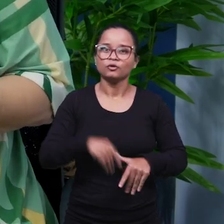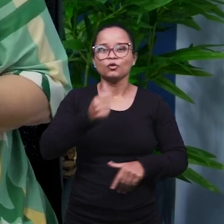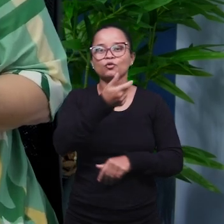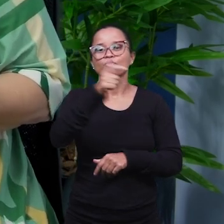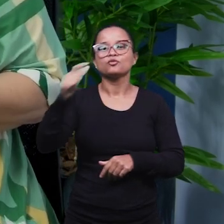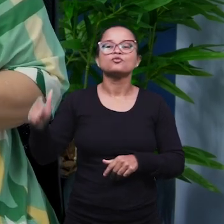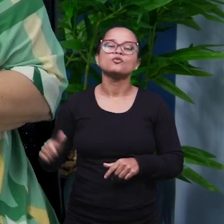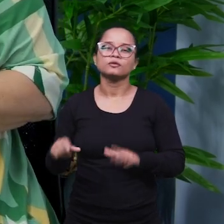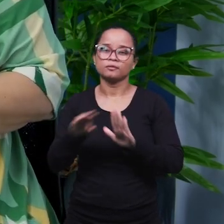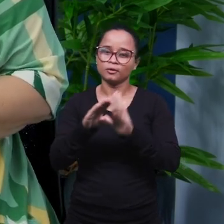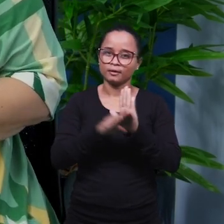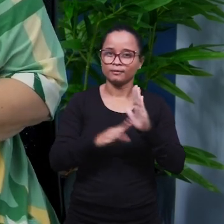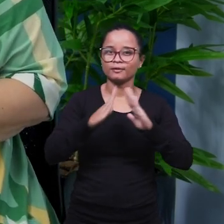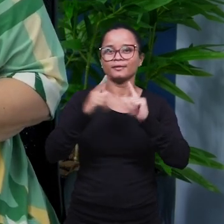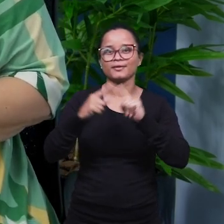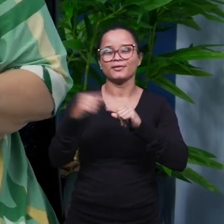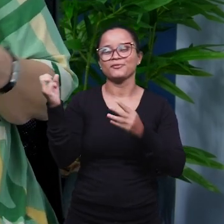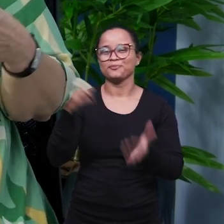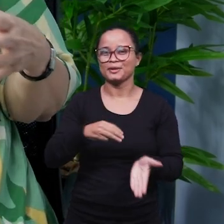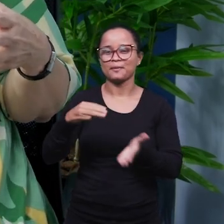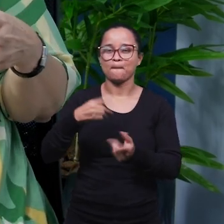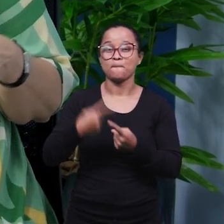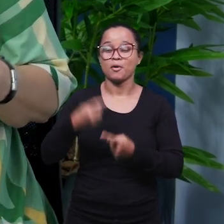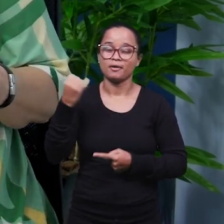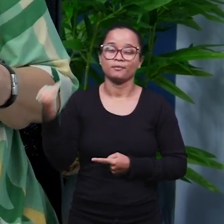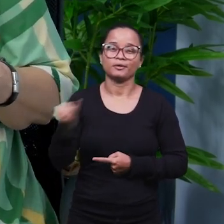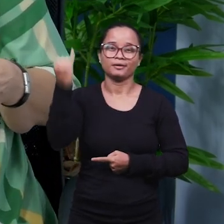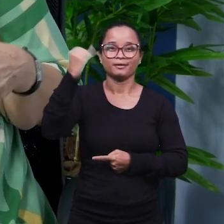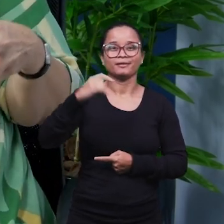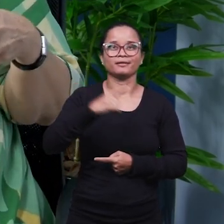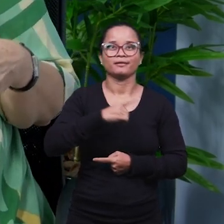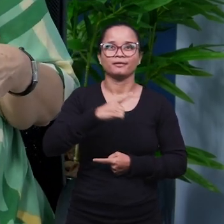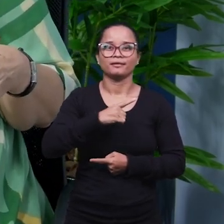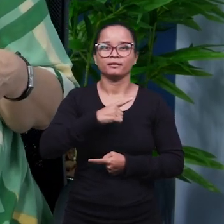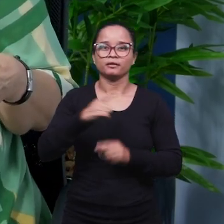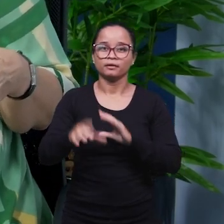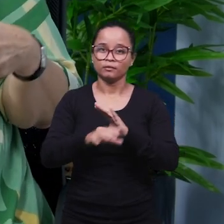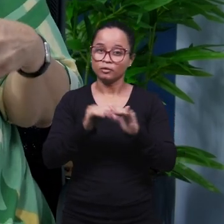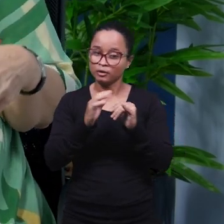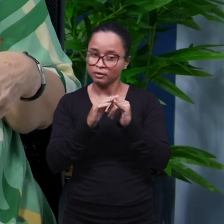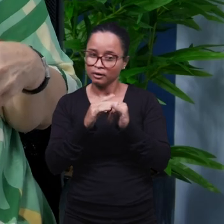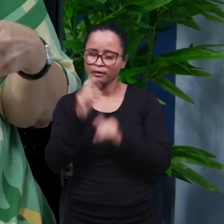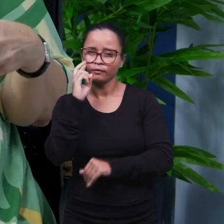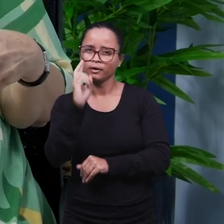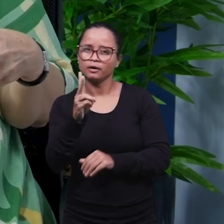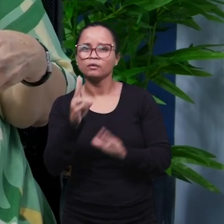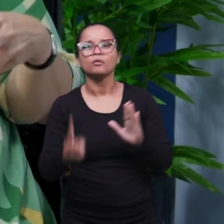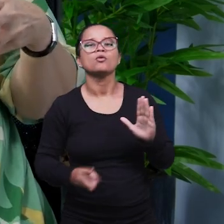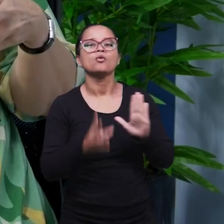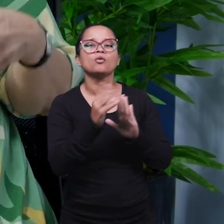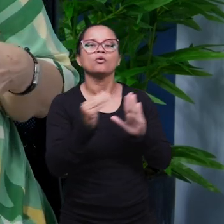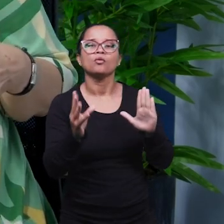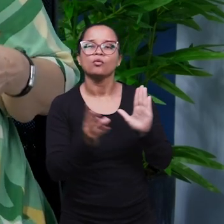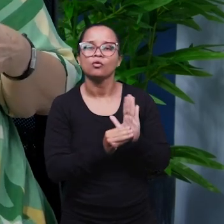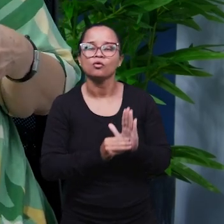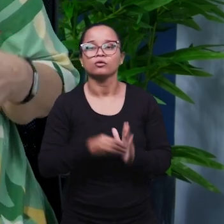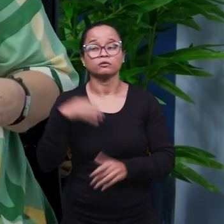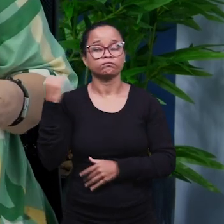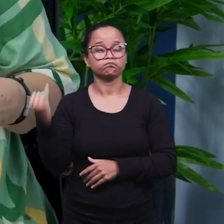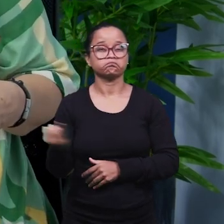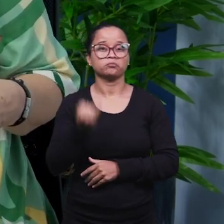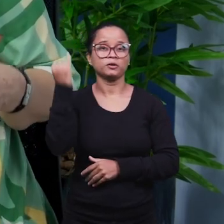demais programas da Igreja Cristã Maranata, porque isso é importante para o YouTube reconhecer como um conteúdo que